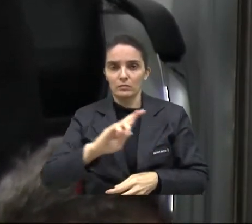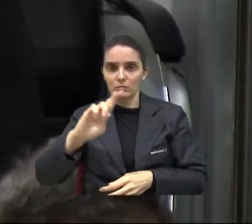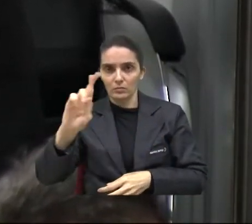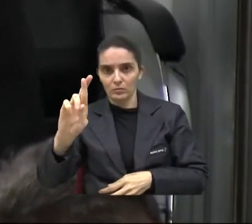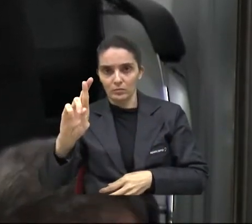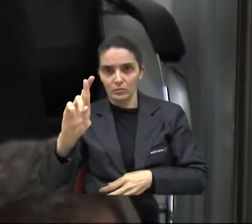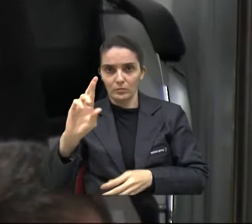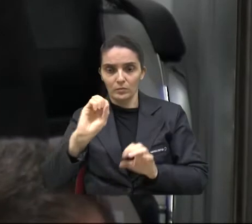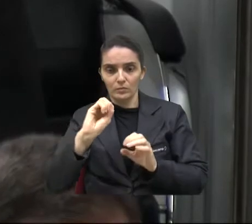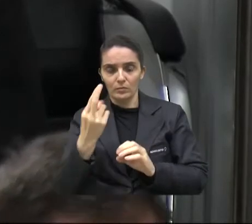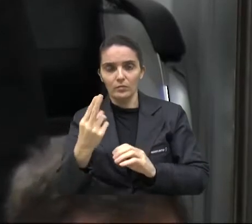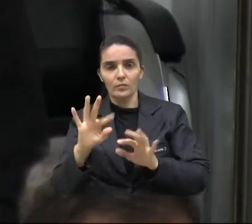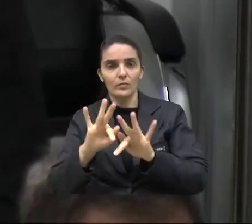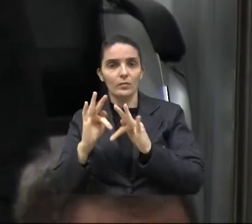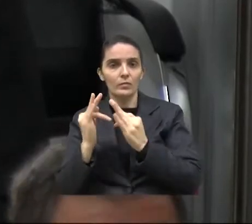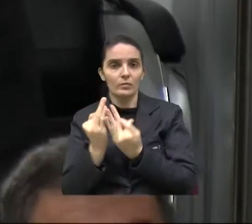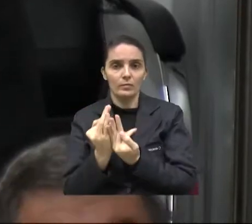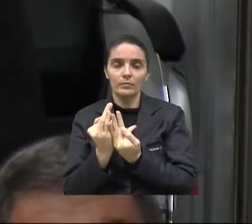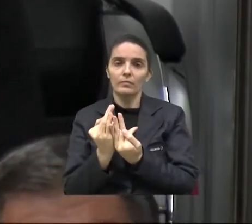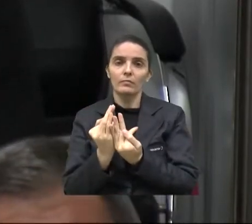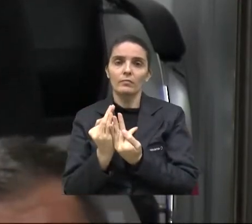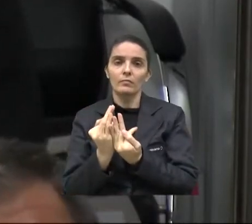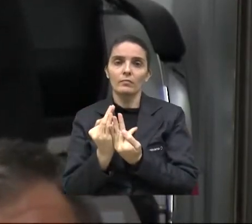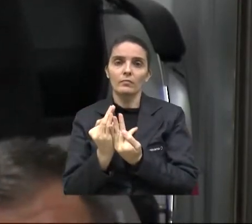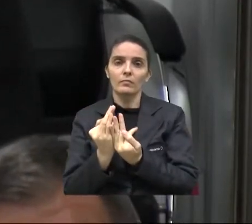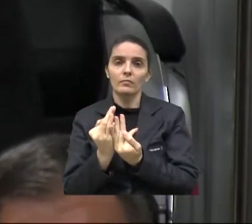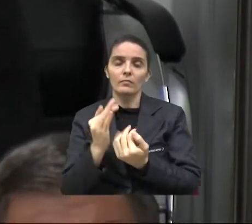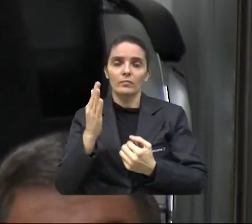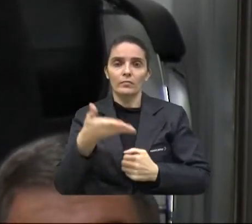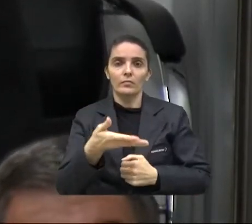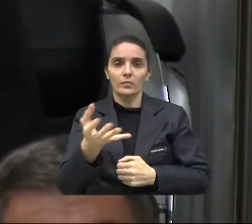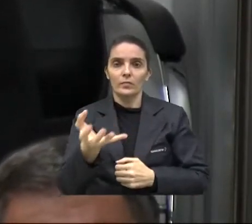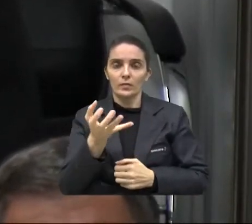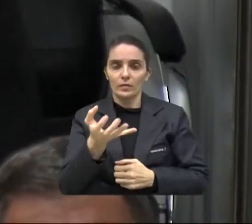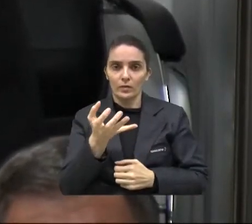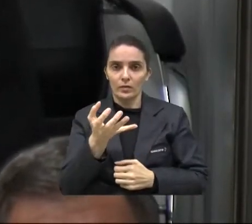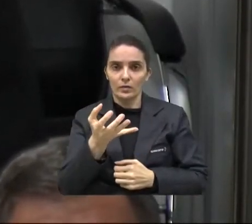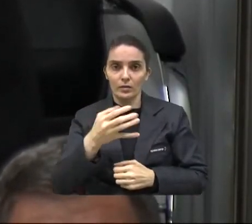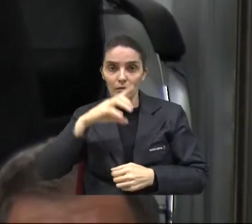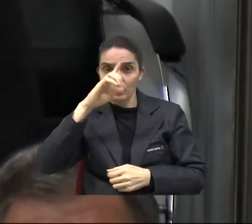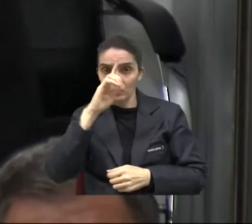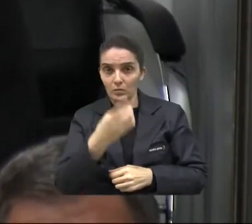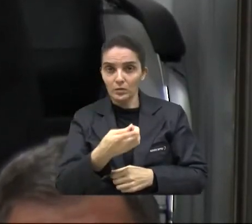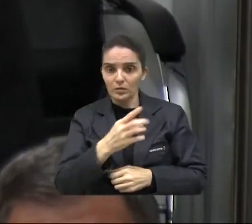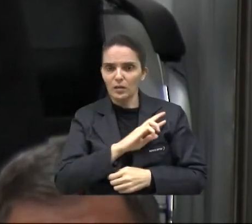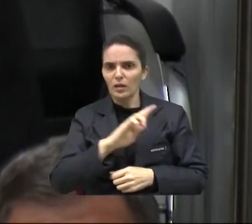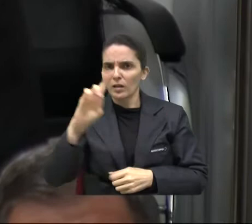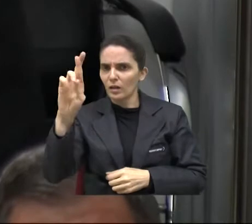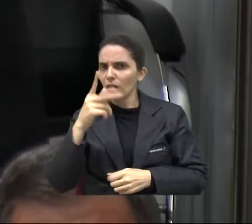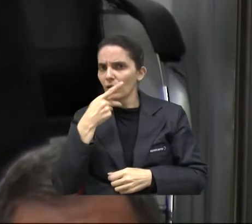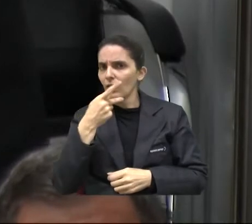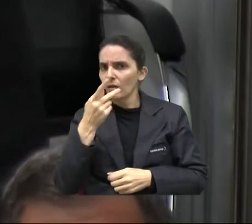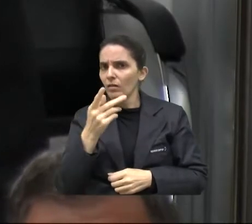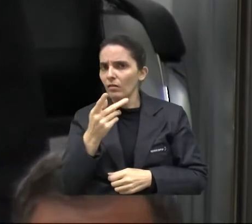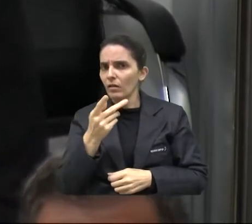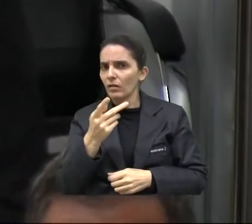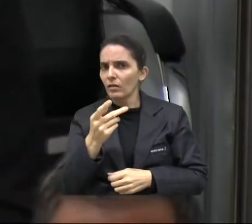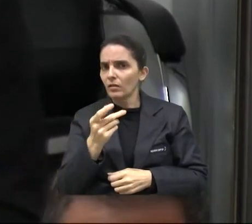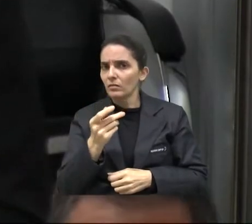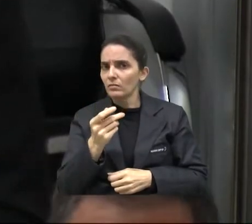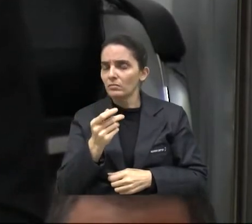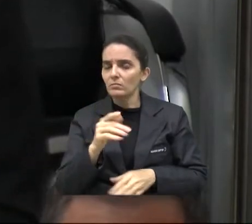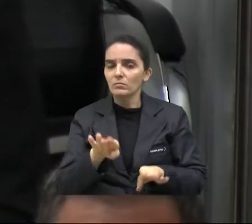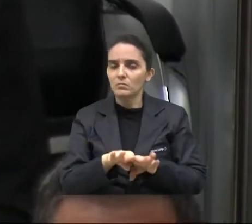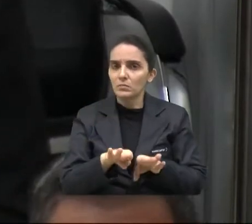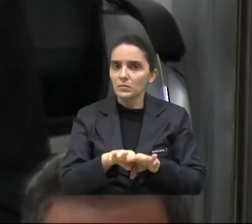ou familiar. Quer dizer agora que eles querem até coordenar o que a religião fala. Eles